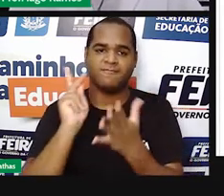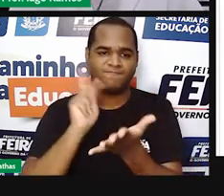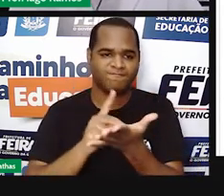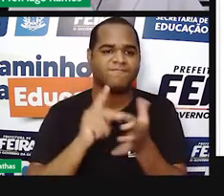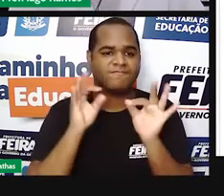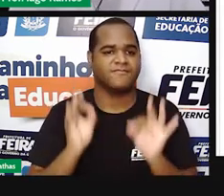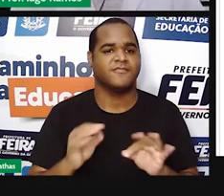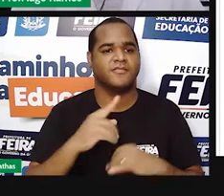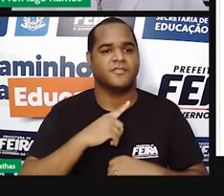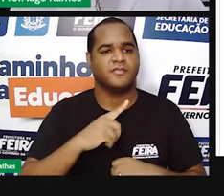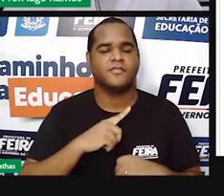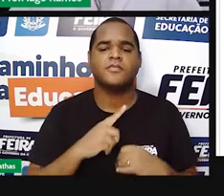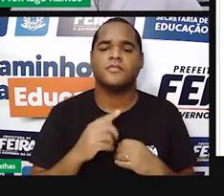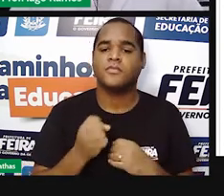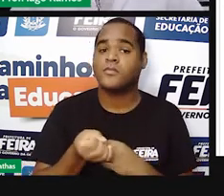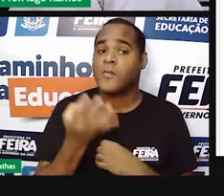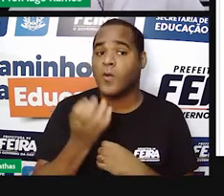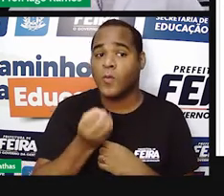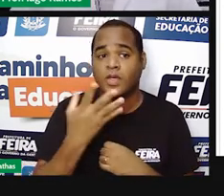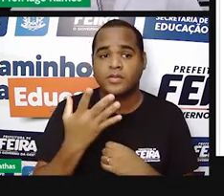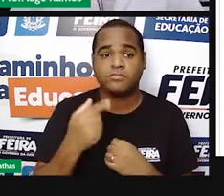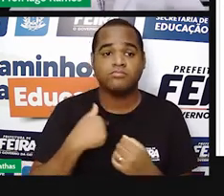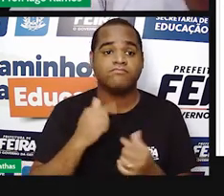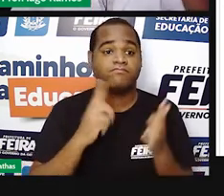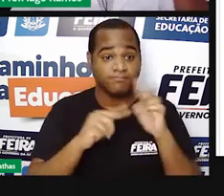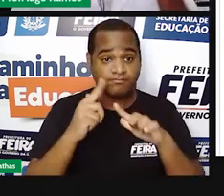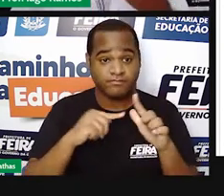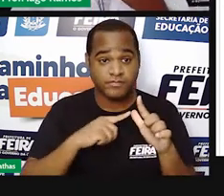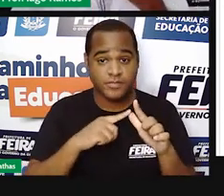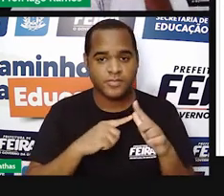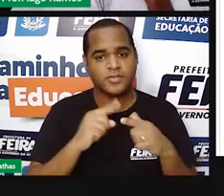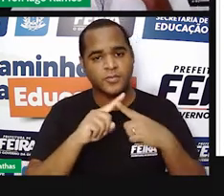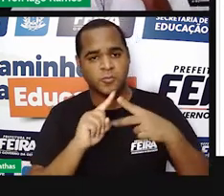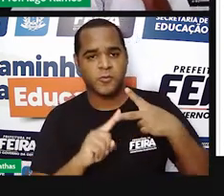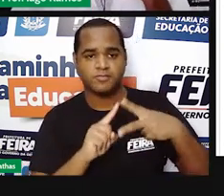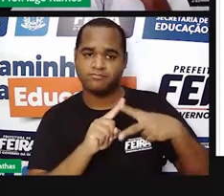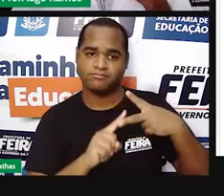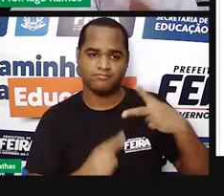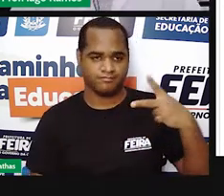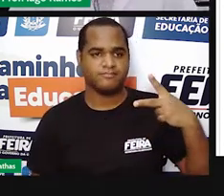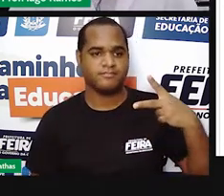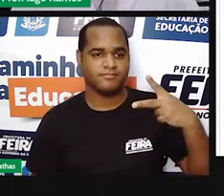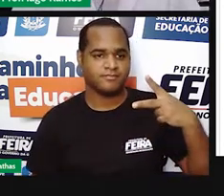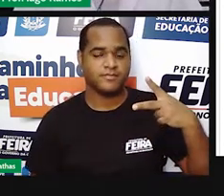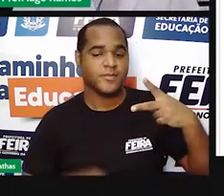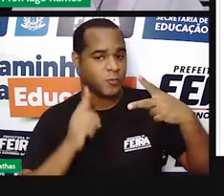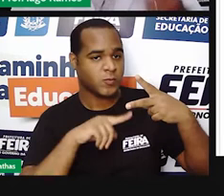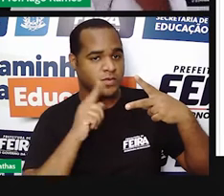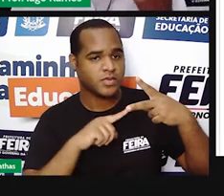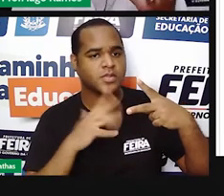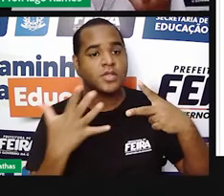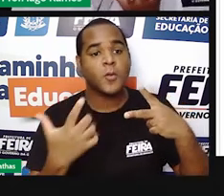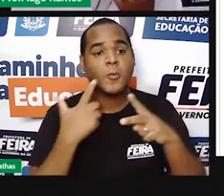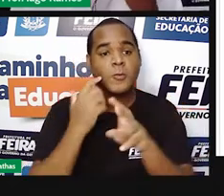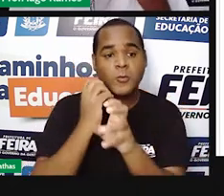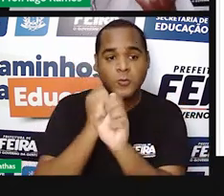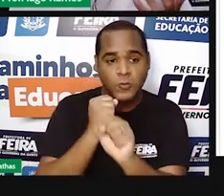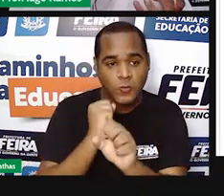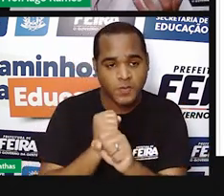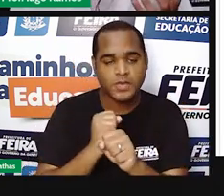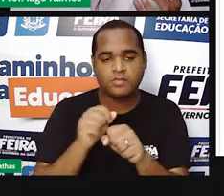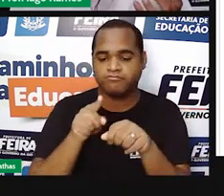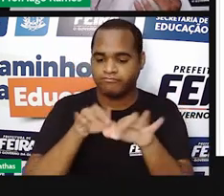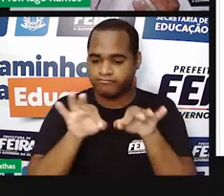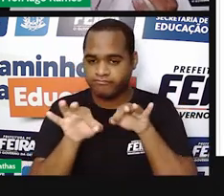aqui Tá então quantas maneiras a gente conseguiu duas maneiras tá então contamos